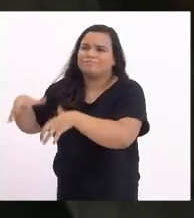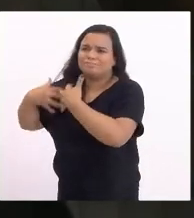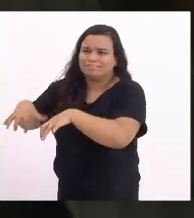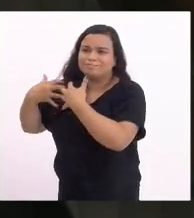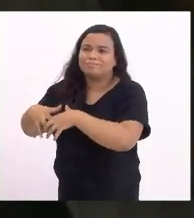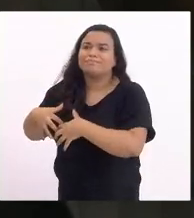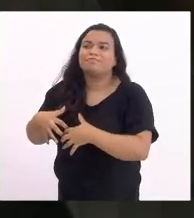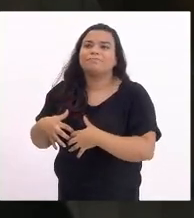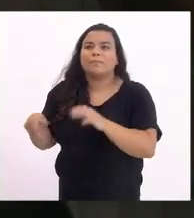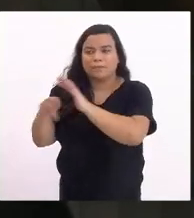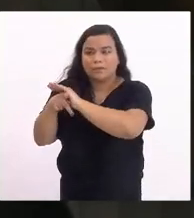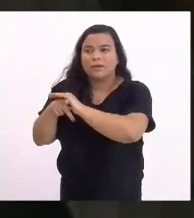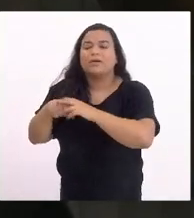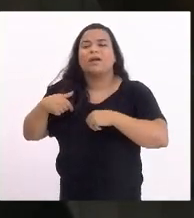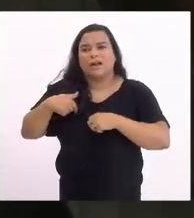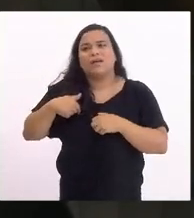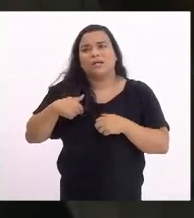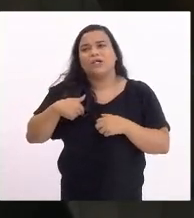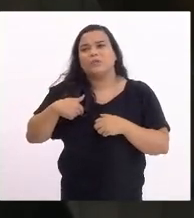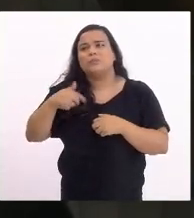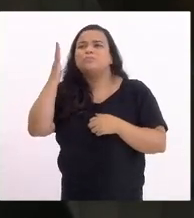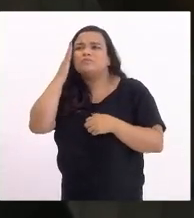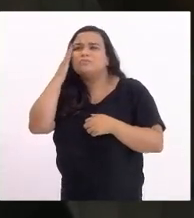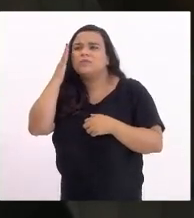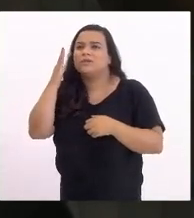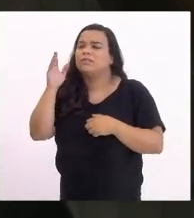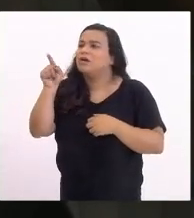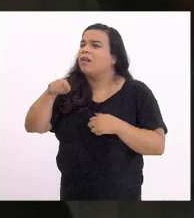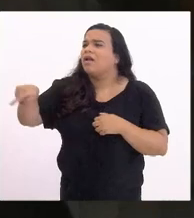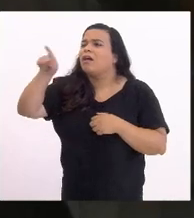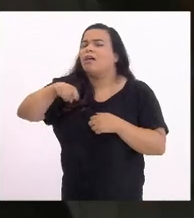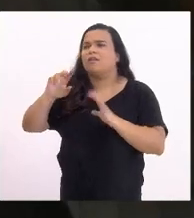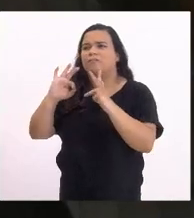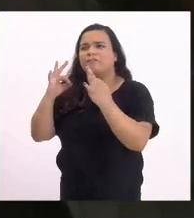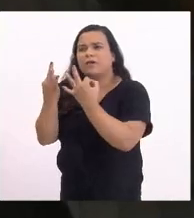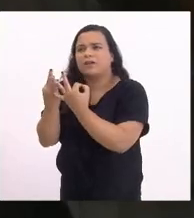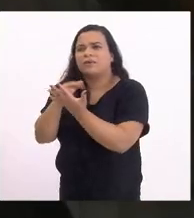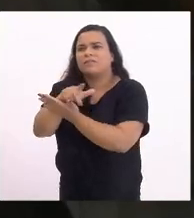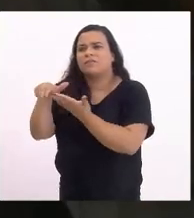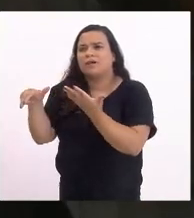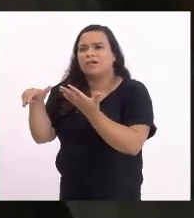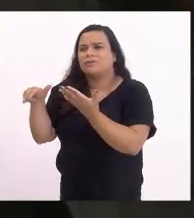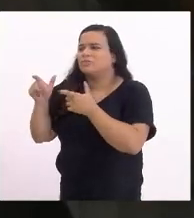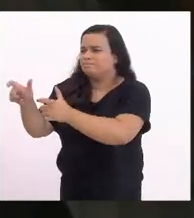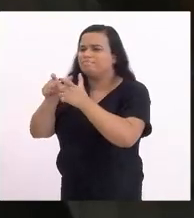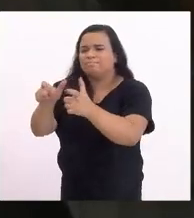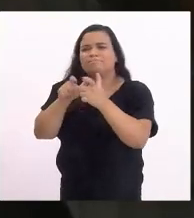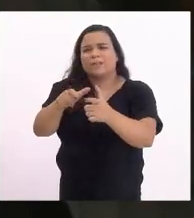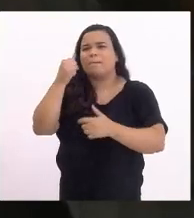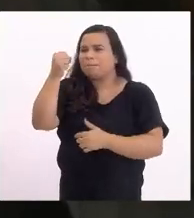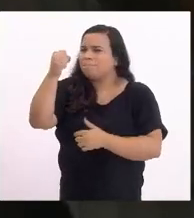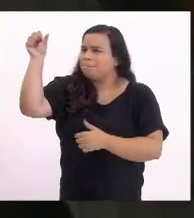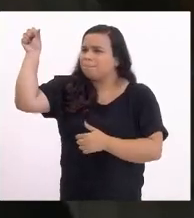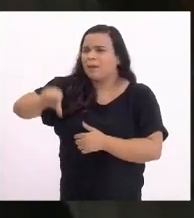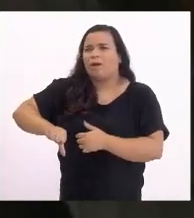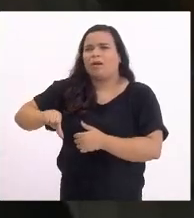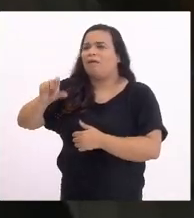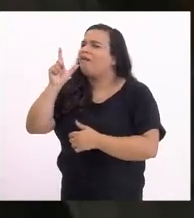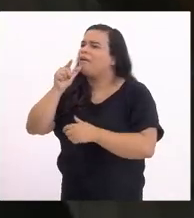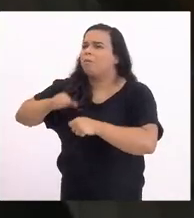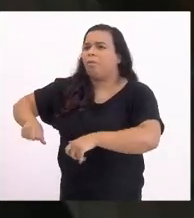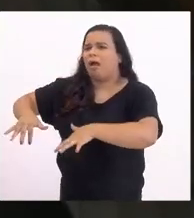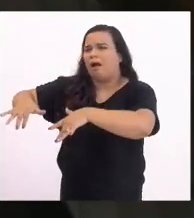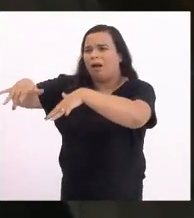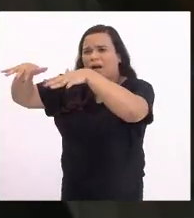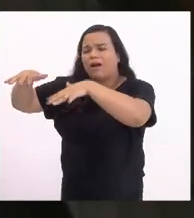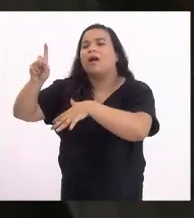petropolitano, particularmente as famílias das regiões severamente atingidas por esta tragédia, notadamente